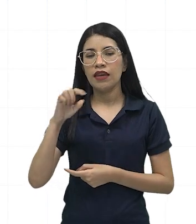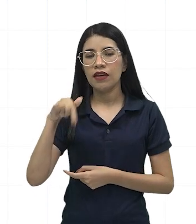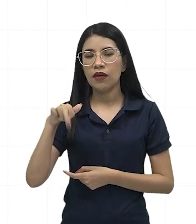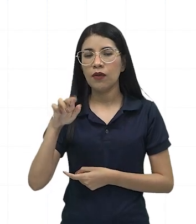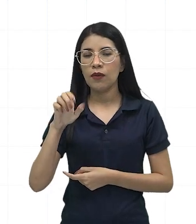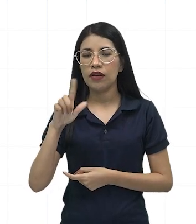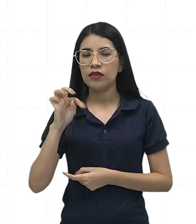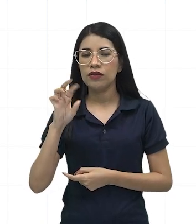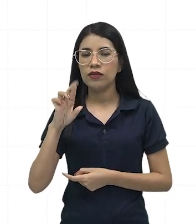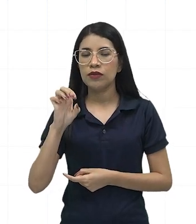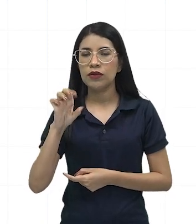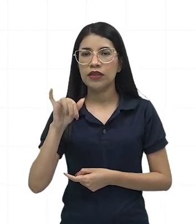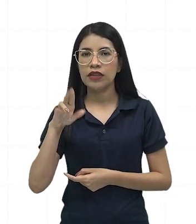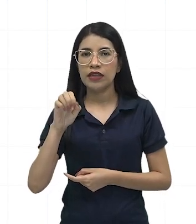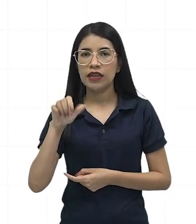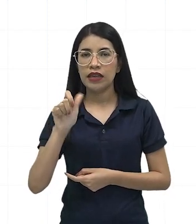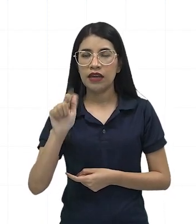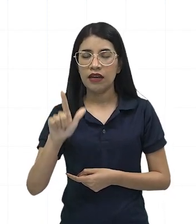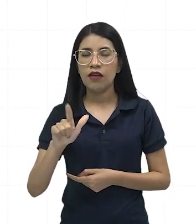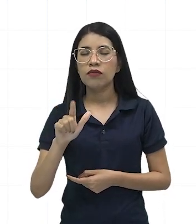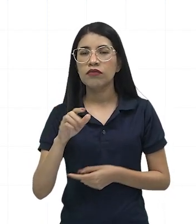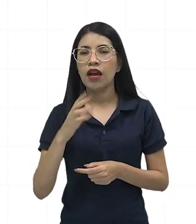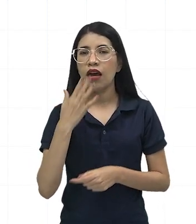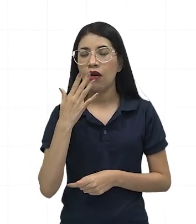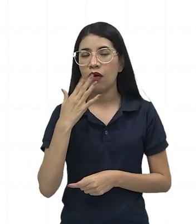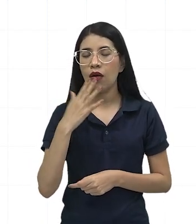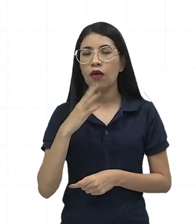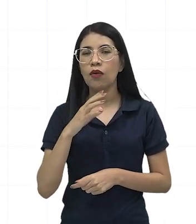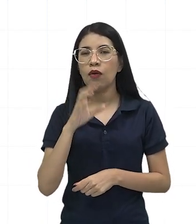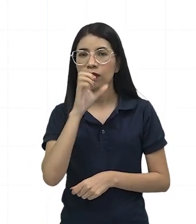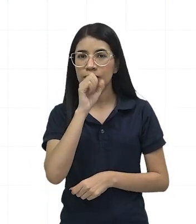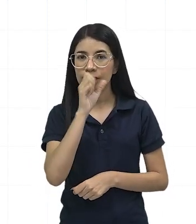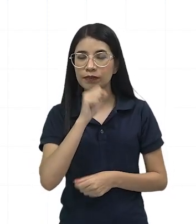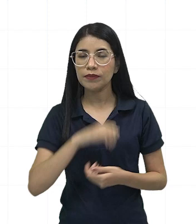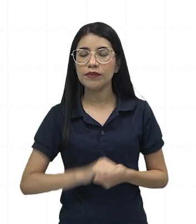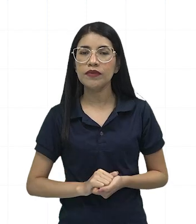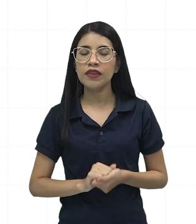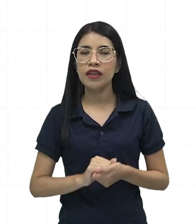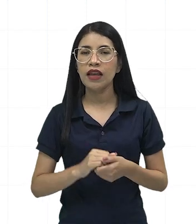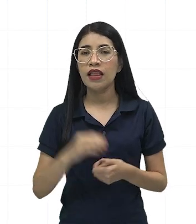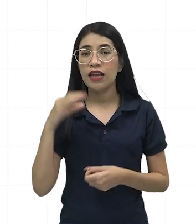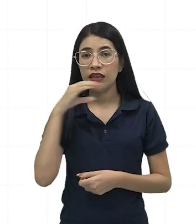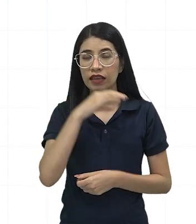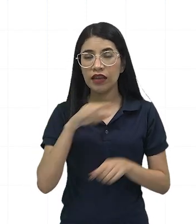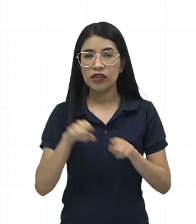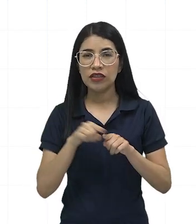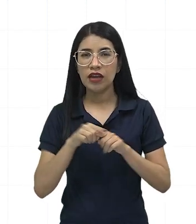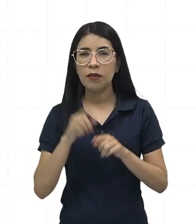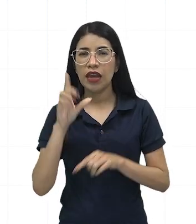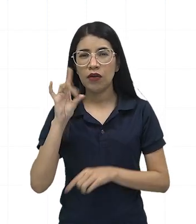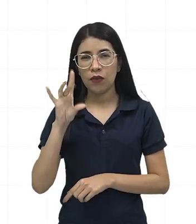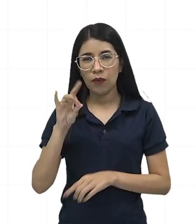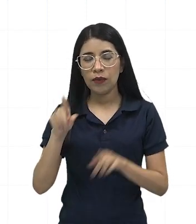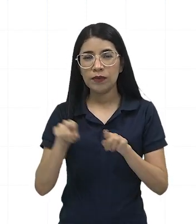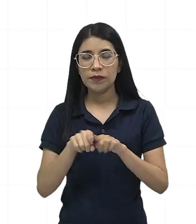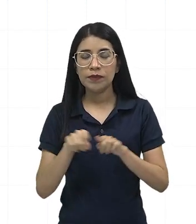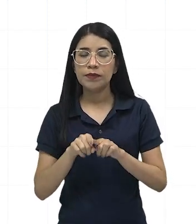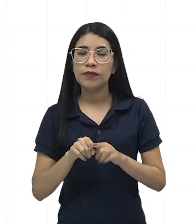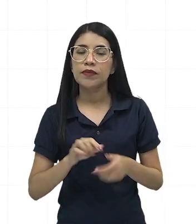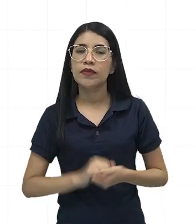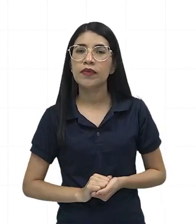essa que está aí na cor laranja, certo? E essa massa, ela é quente e úmida, dominando a